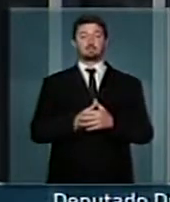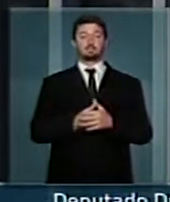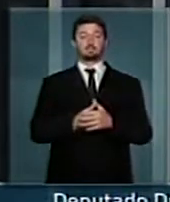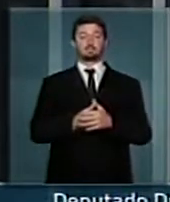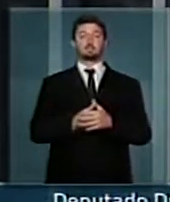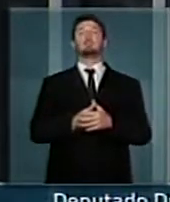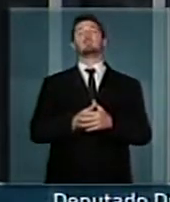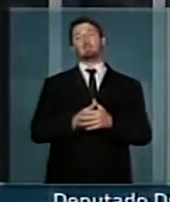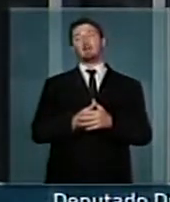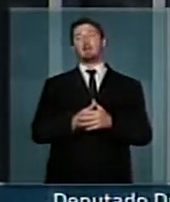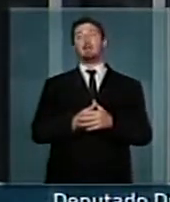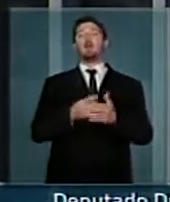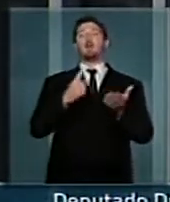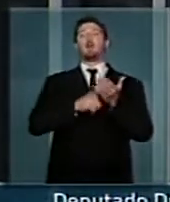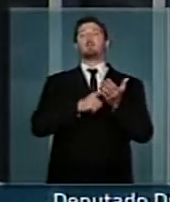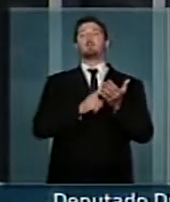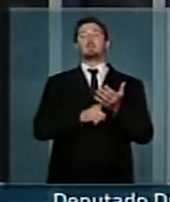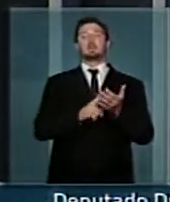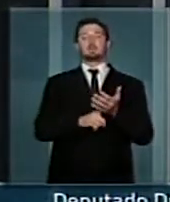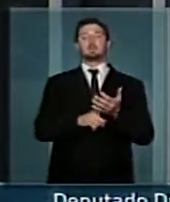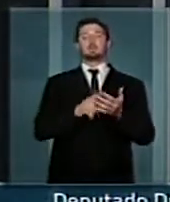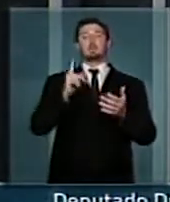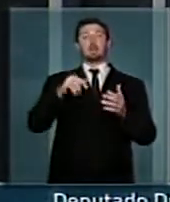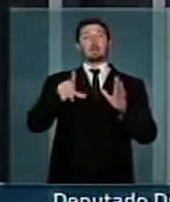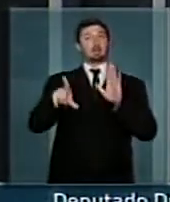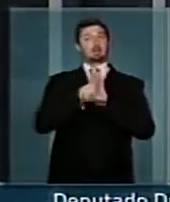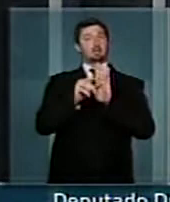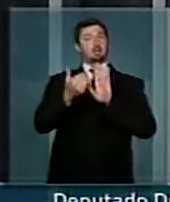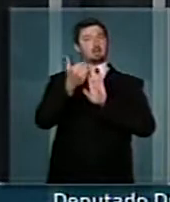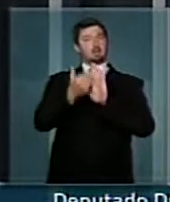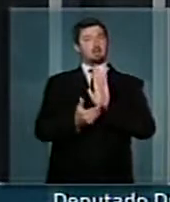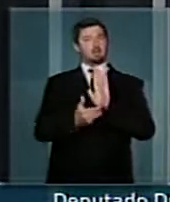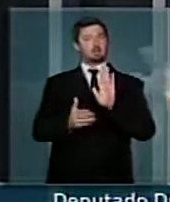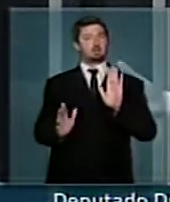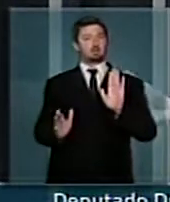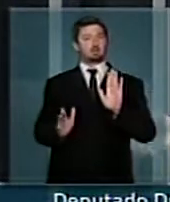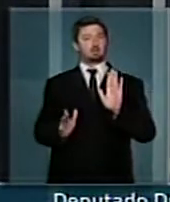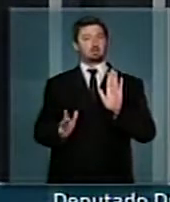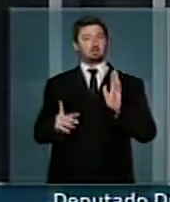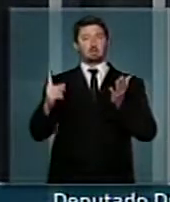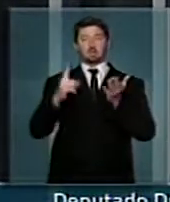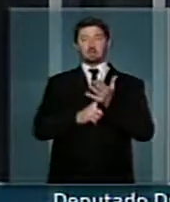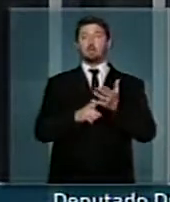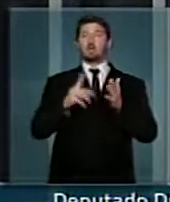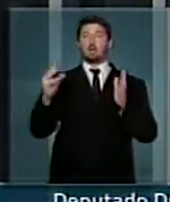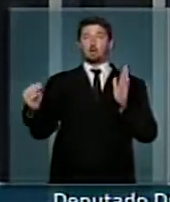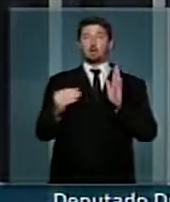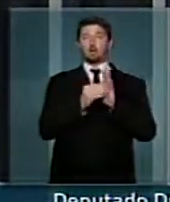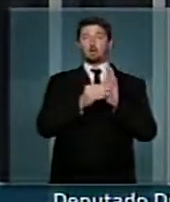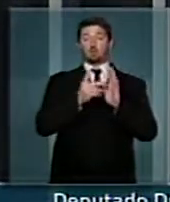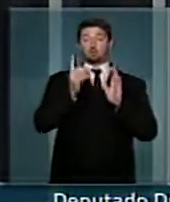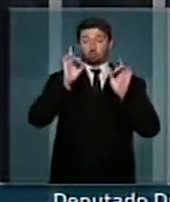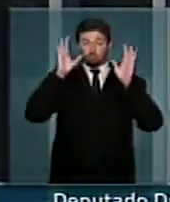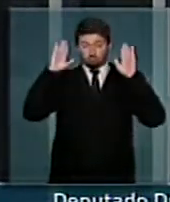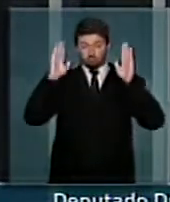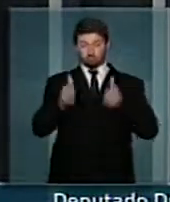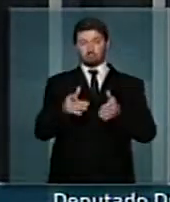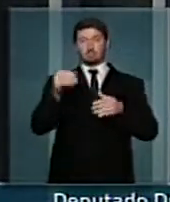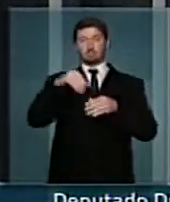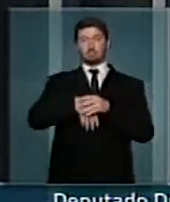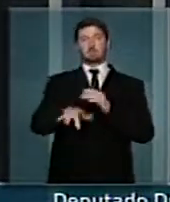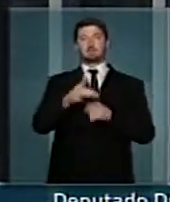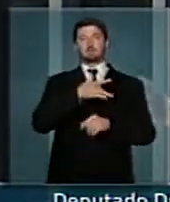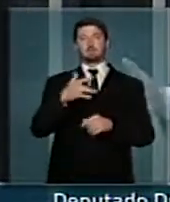os estados se comprometem, por força de lei e determinação pactuada, de colocar exclusivamente na